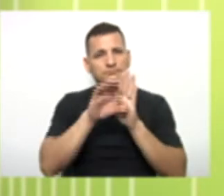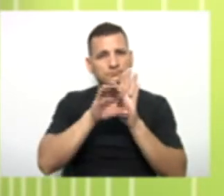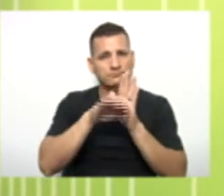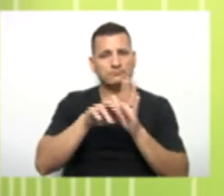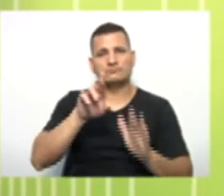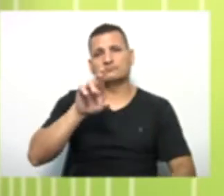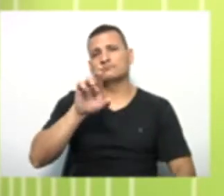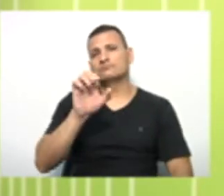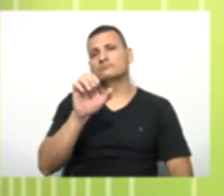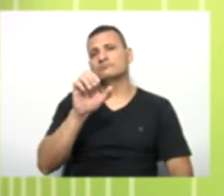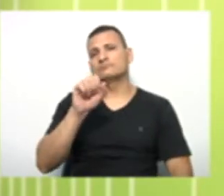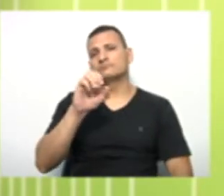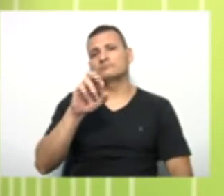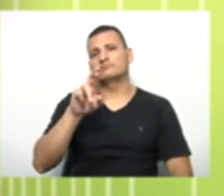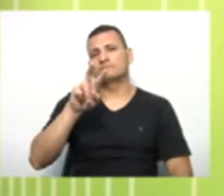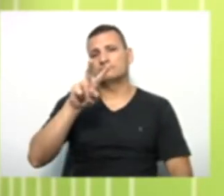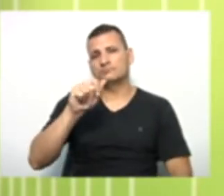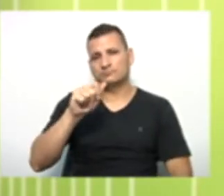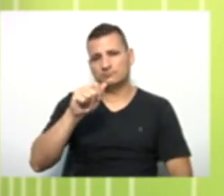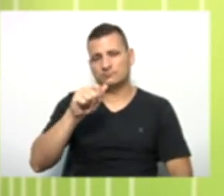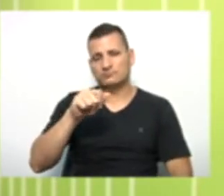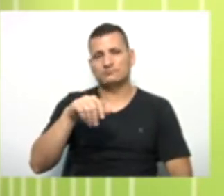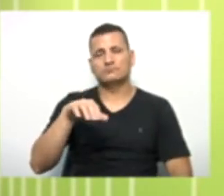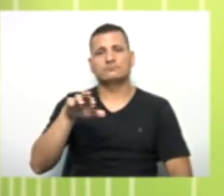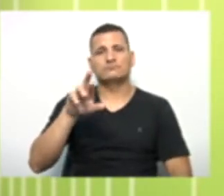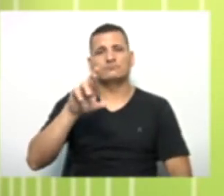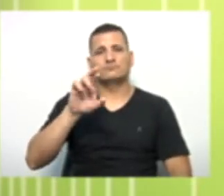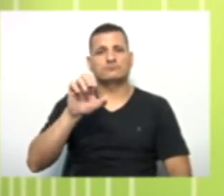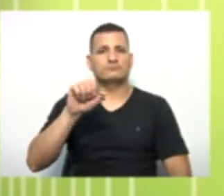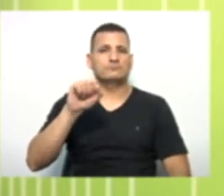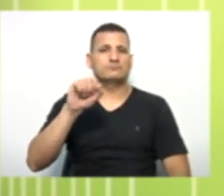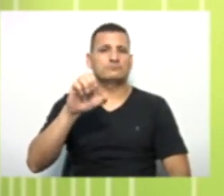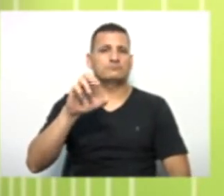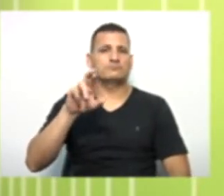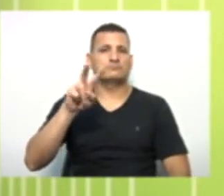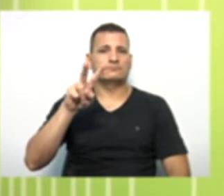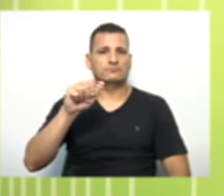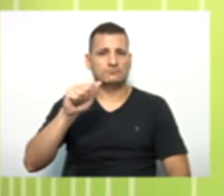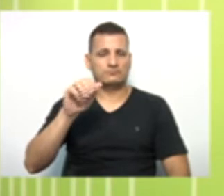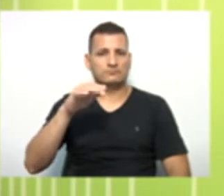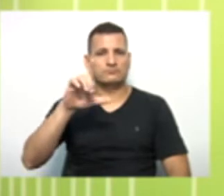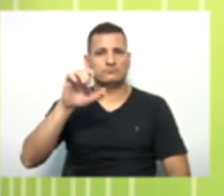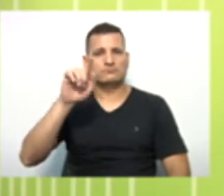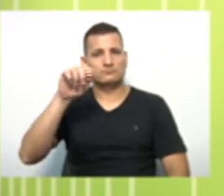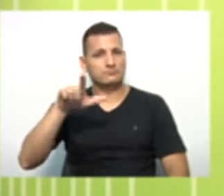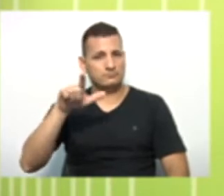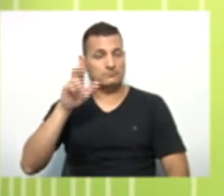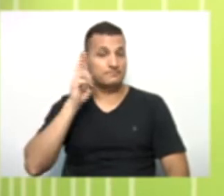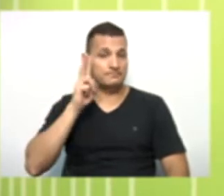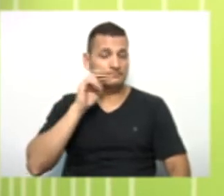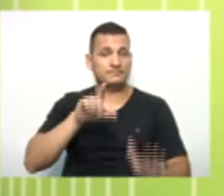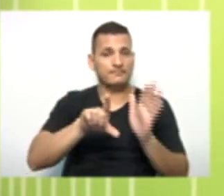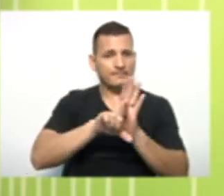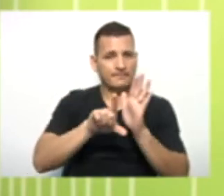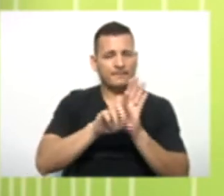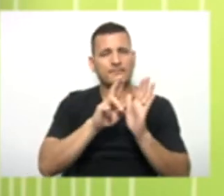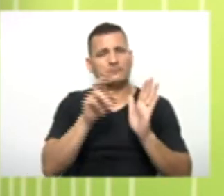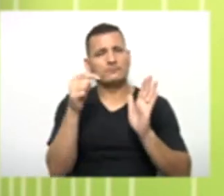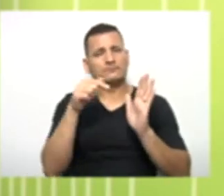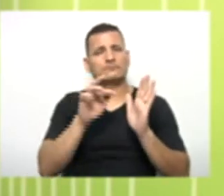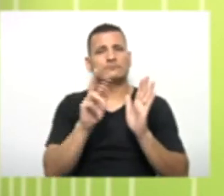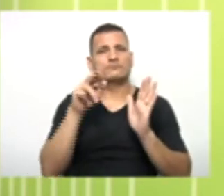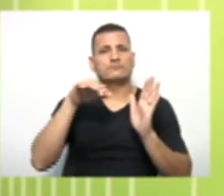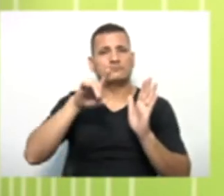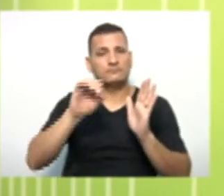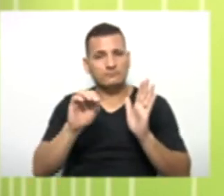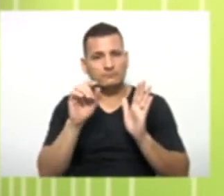reserva RATs e reserva legal. Lembrando que na lei do cooperativismo, ela apresenta como fundo, né? Então,